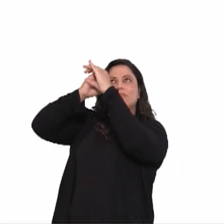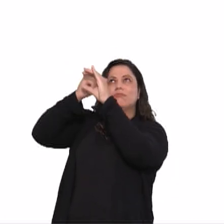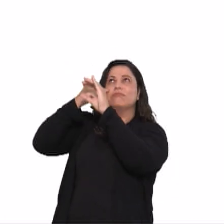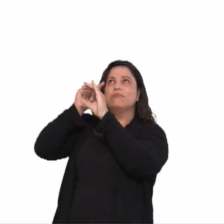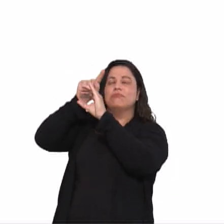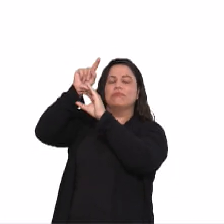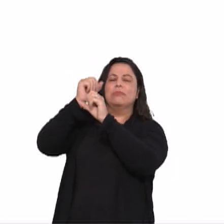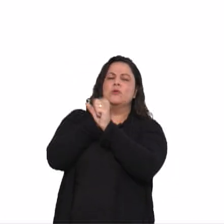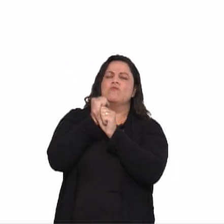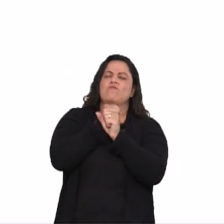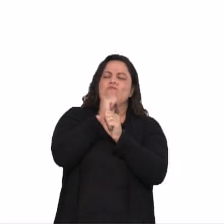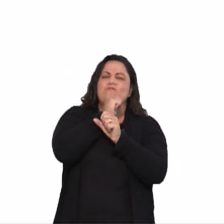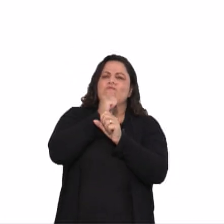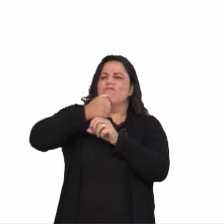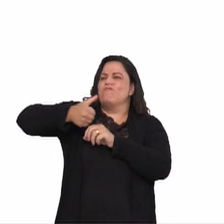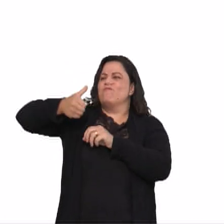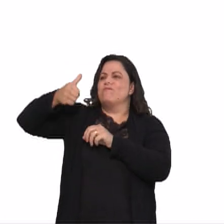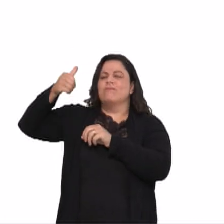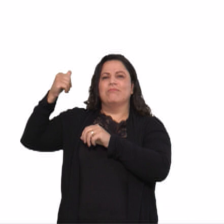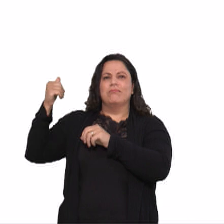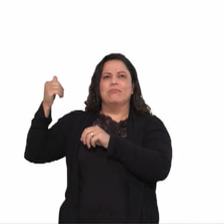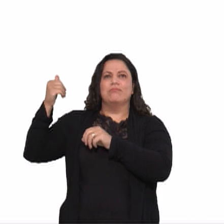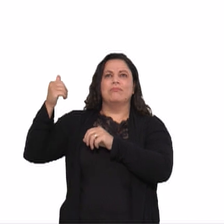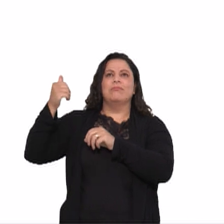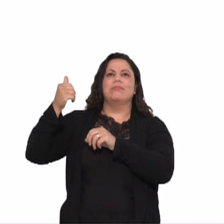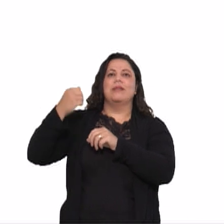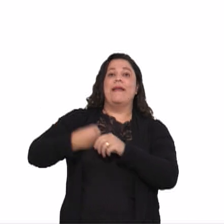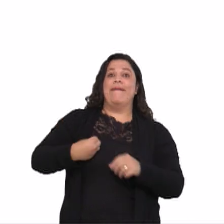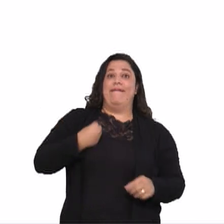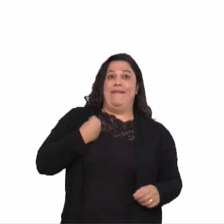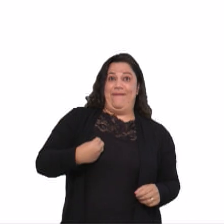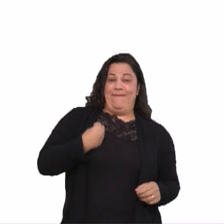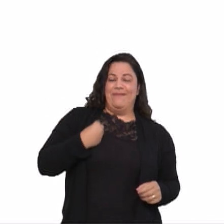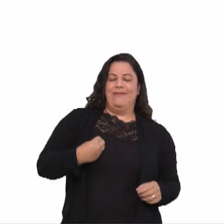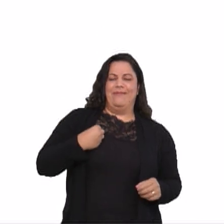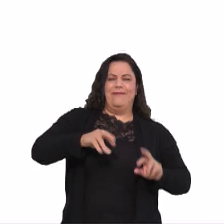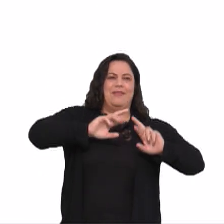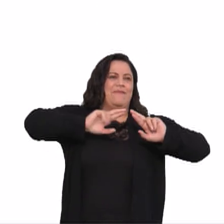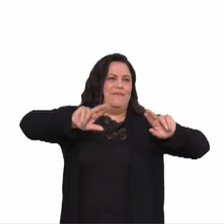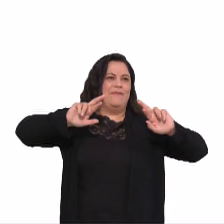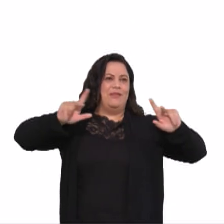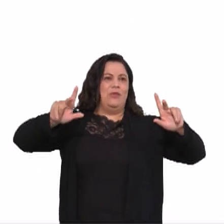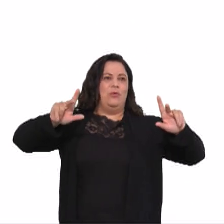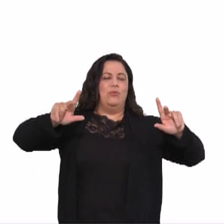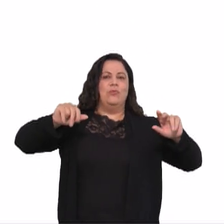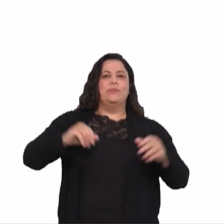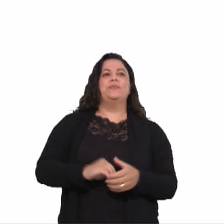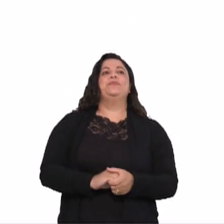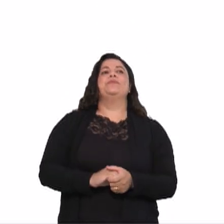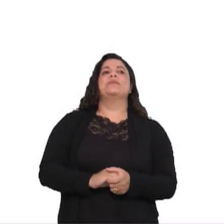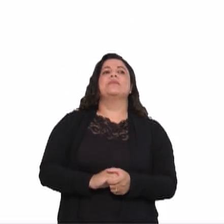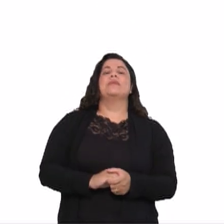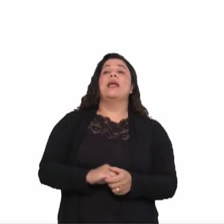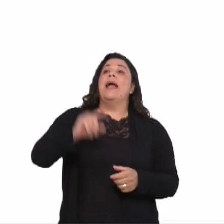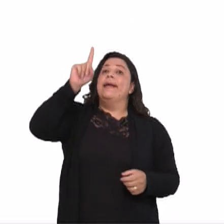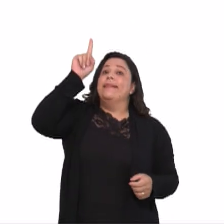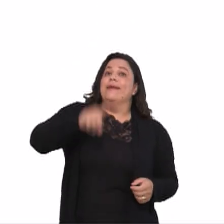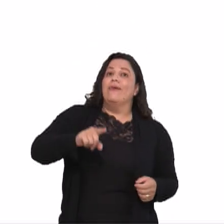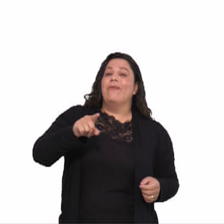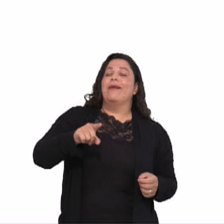351 e 370 antes de Cristo, tá? Hipátia, ela